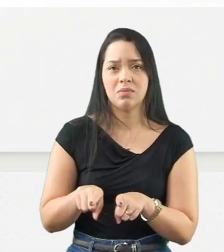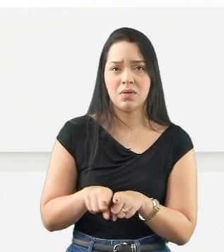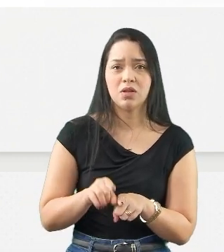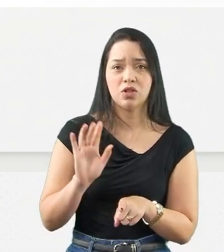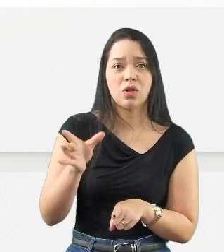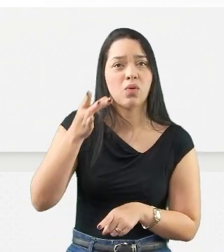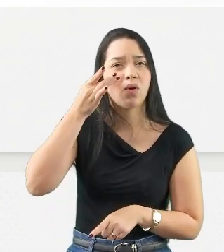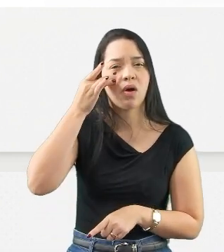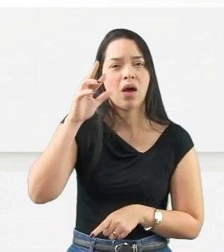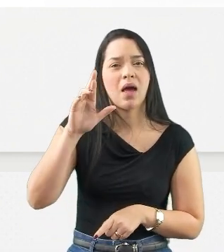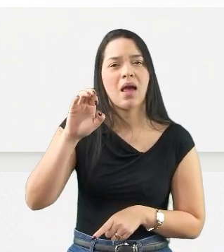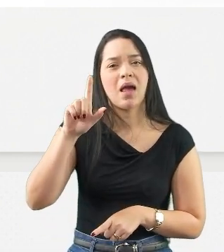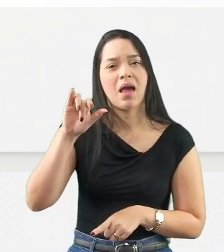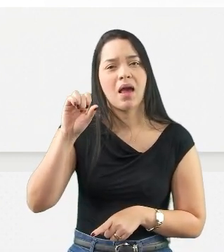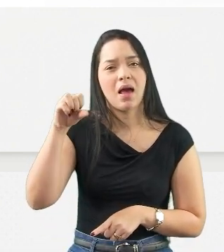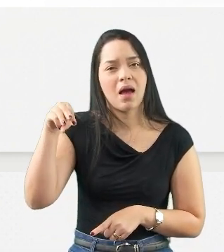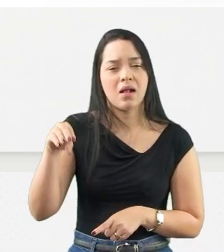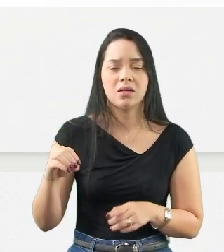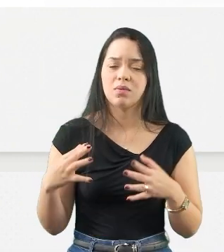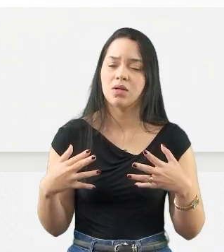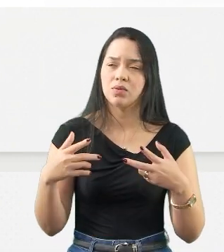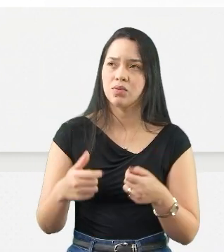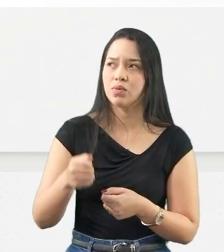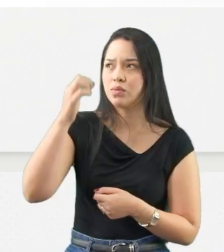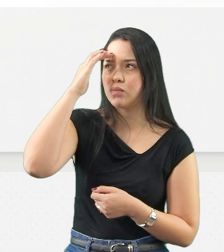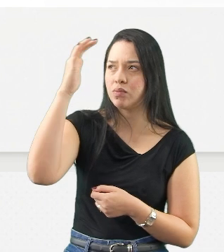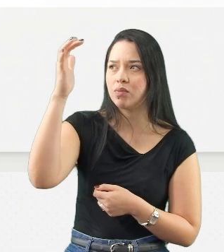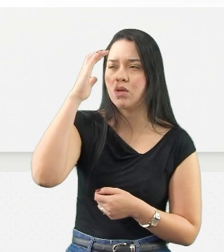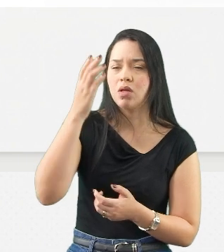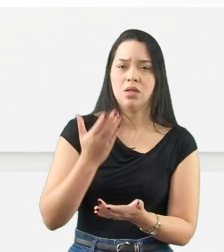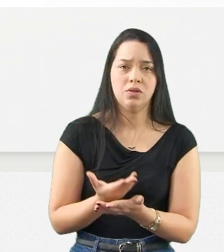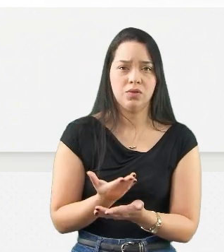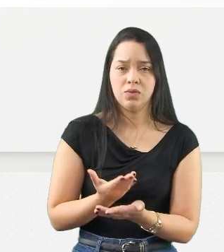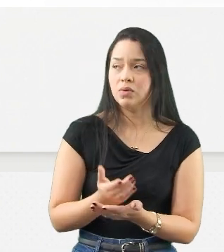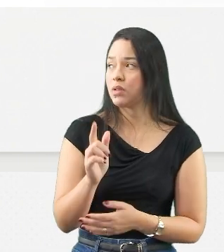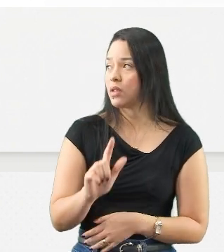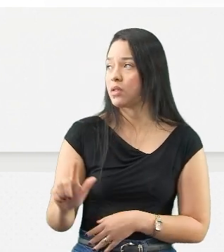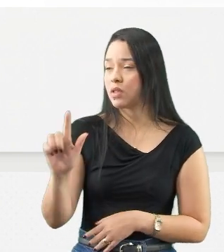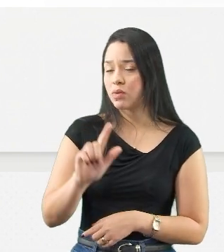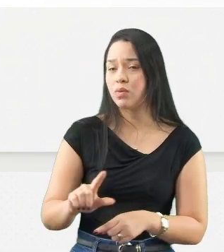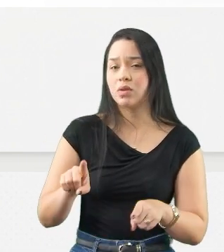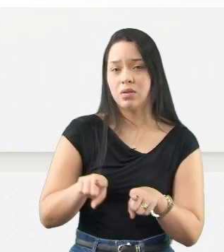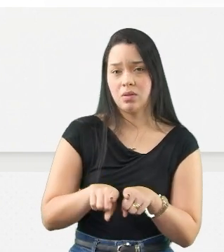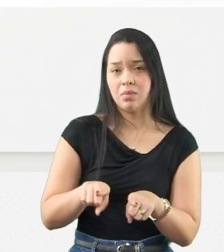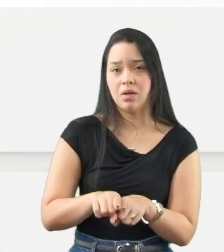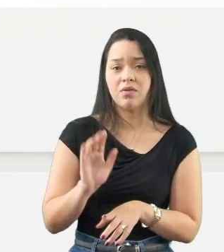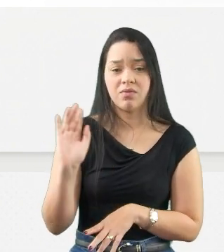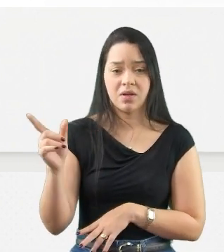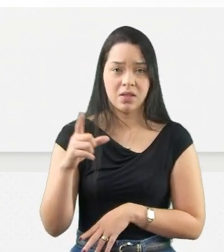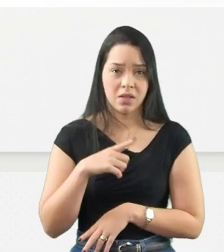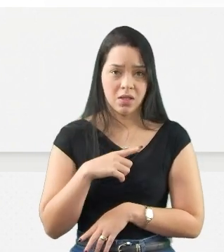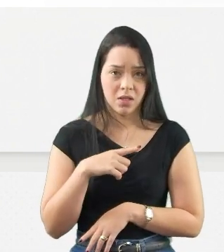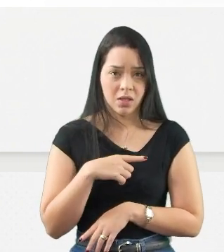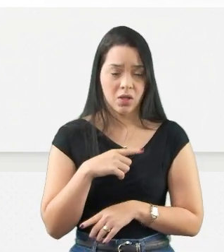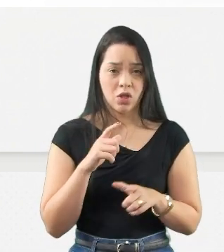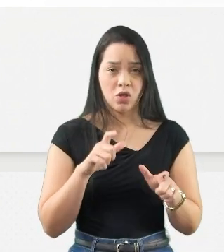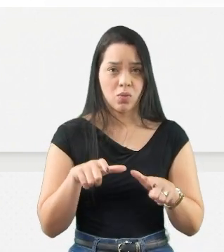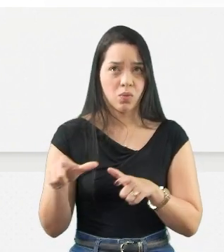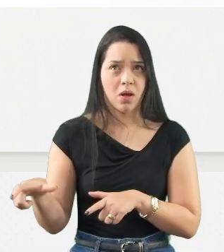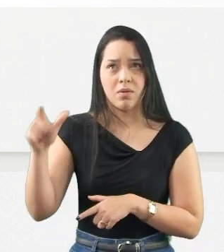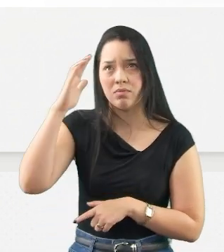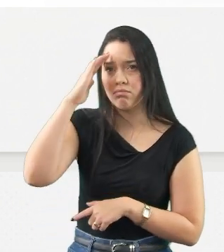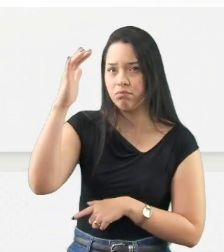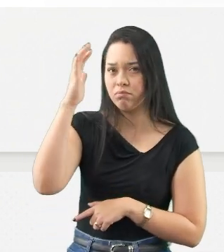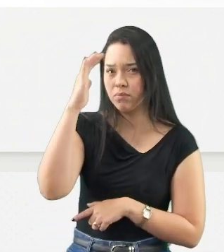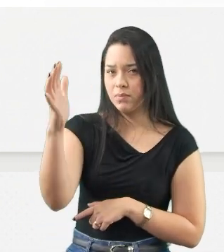realismo, aquela subjetividade toda que a gente estuda na literatura, a gente vai ver que vai deixando lugar para uma